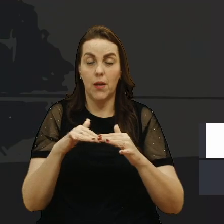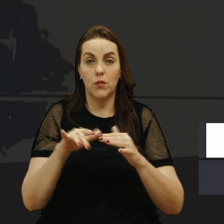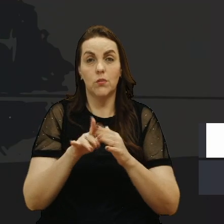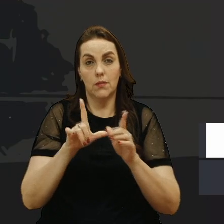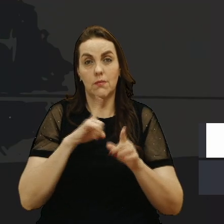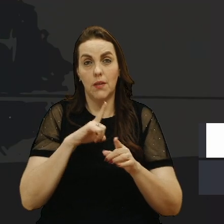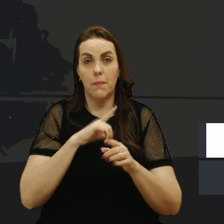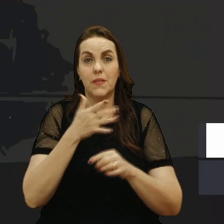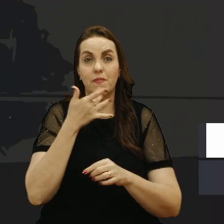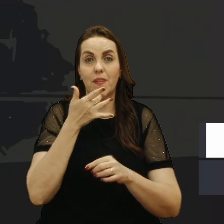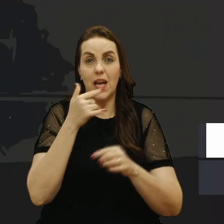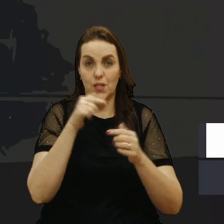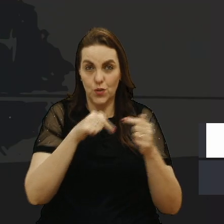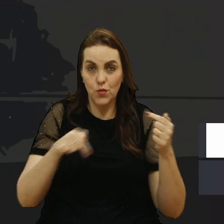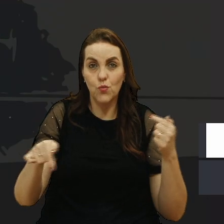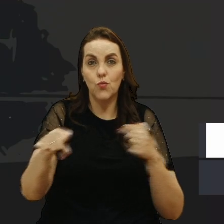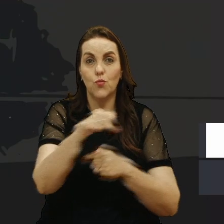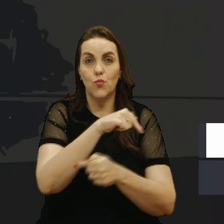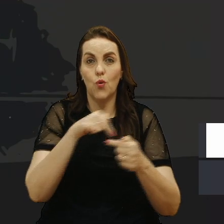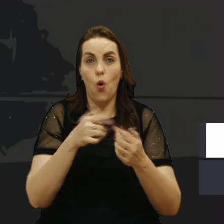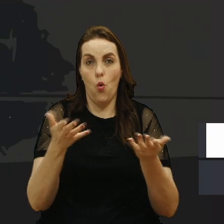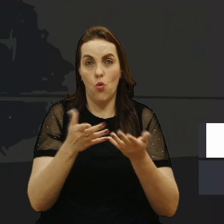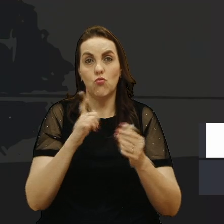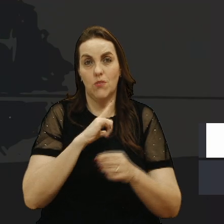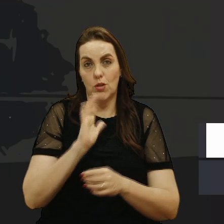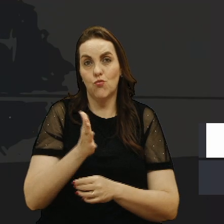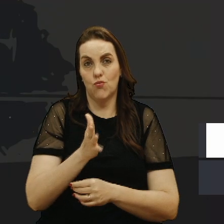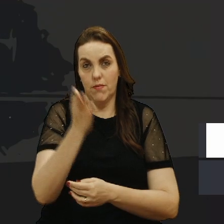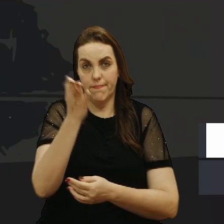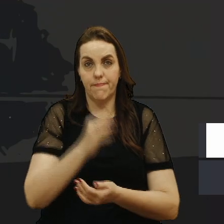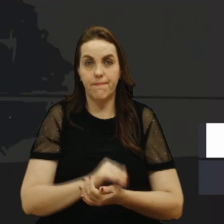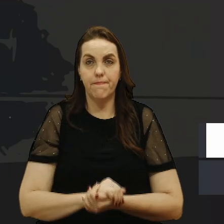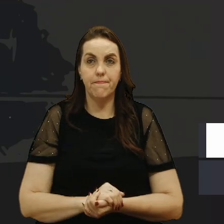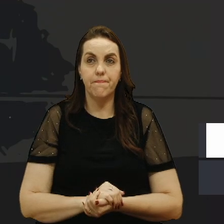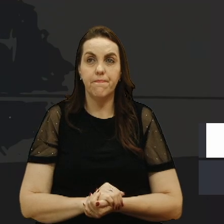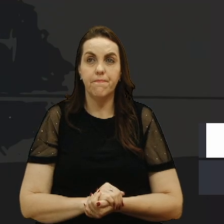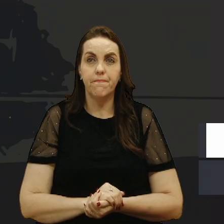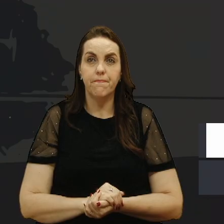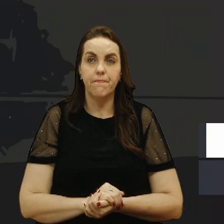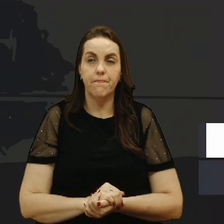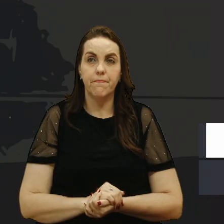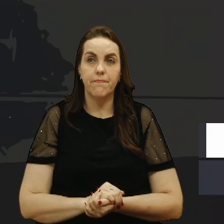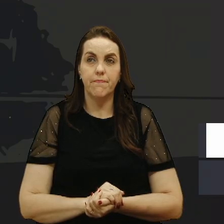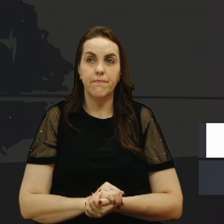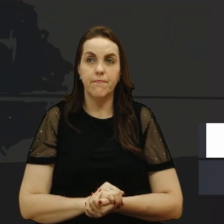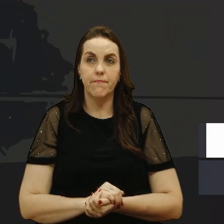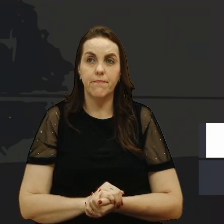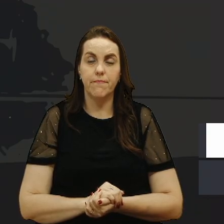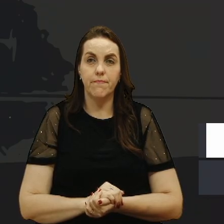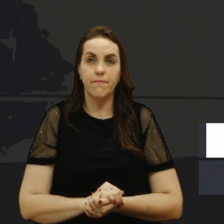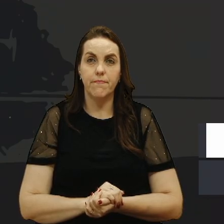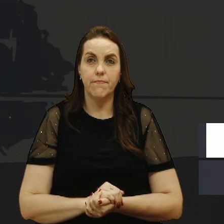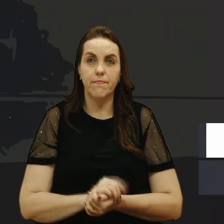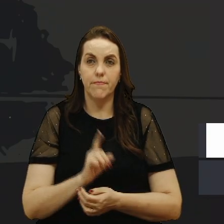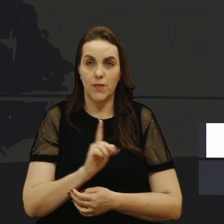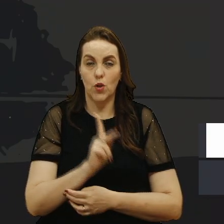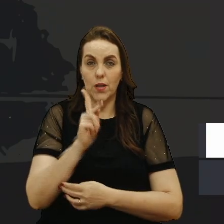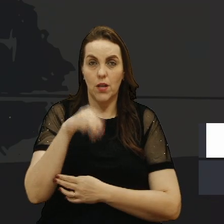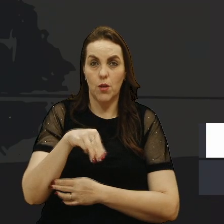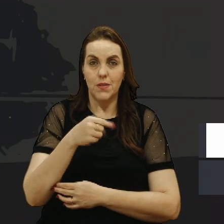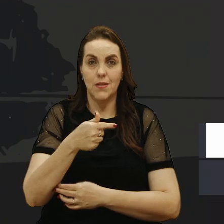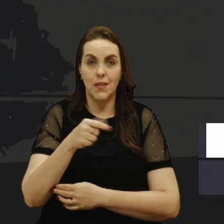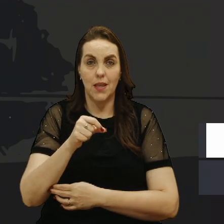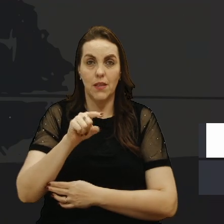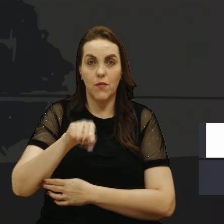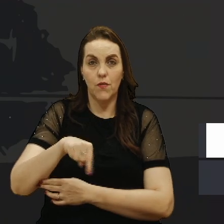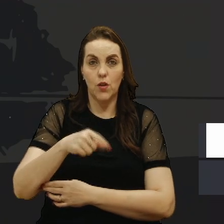cruzamento que já existem hoje lá. Pode passar. No KM